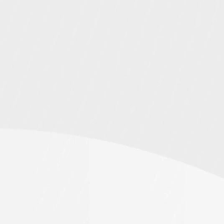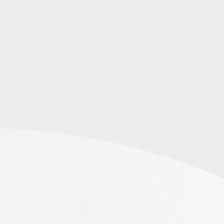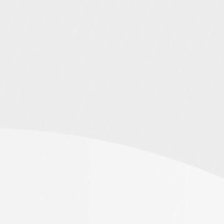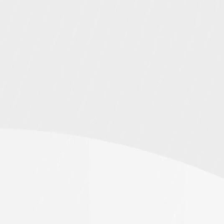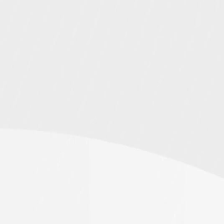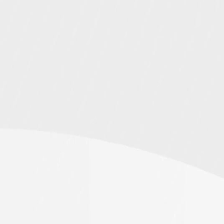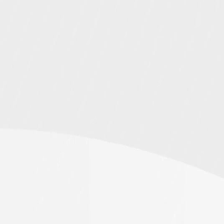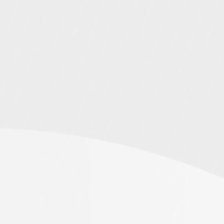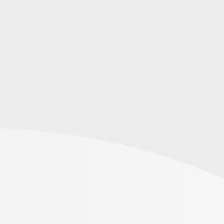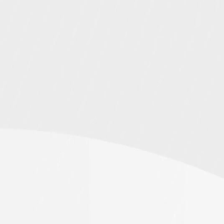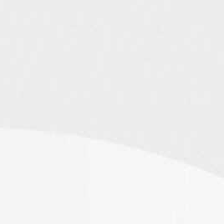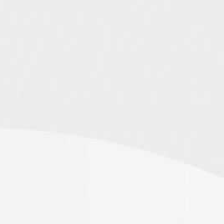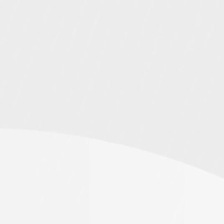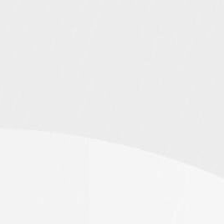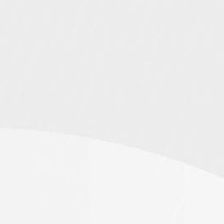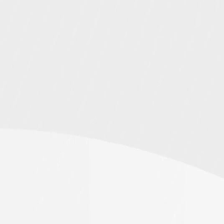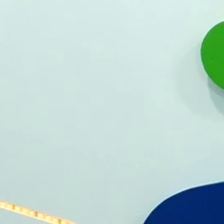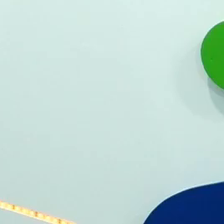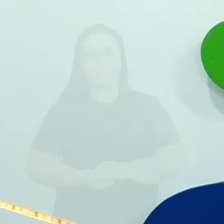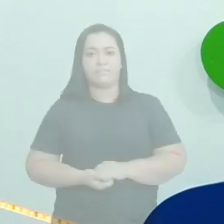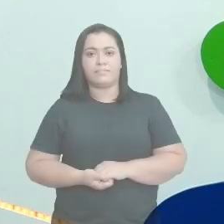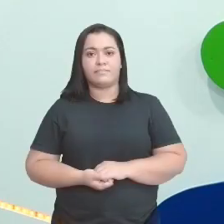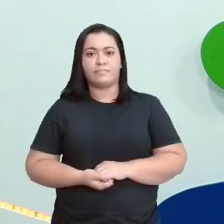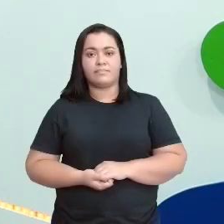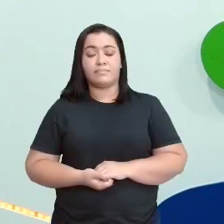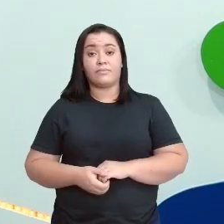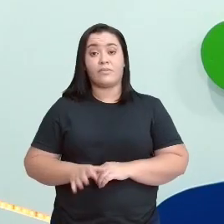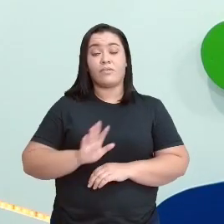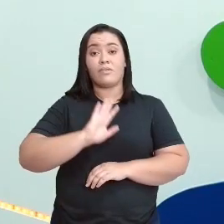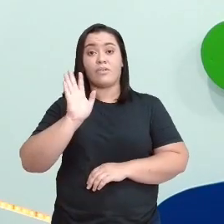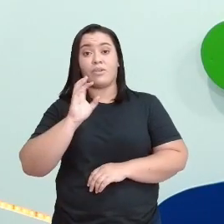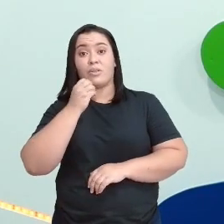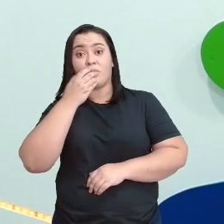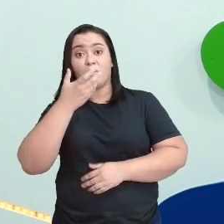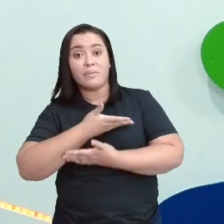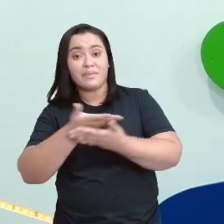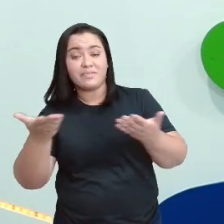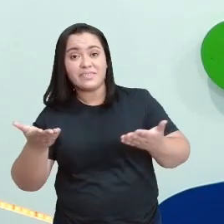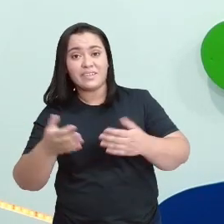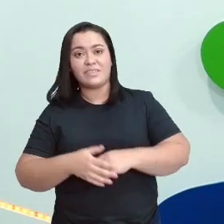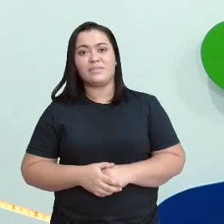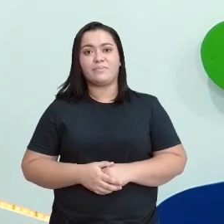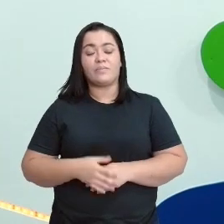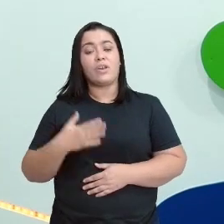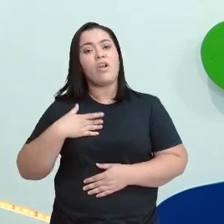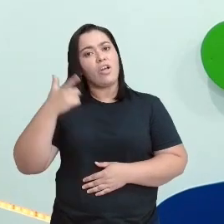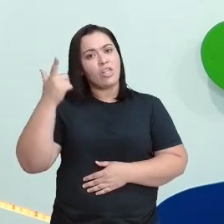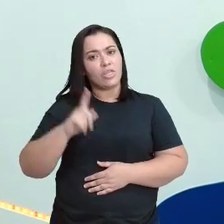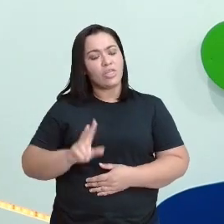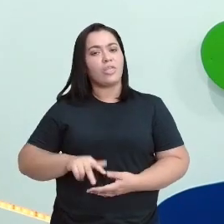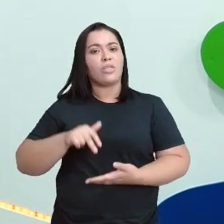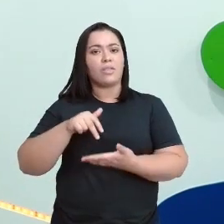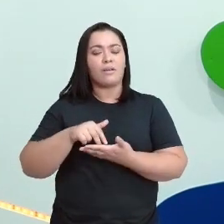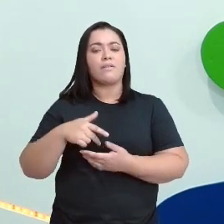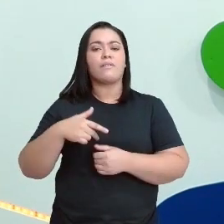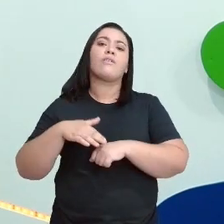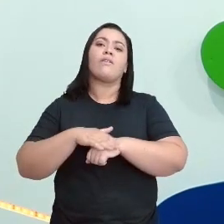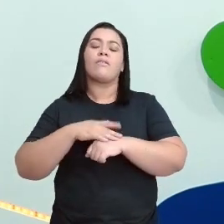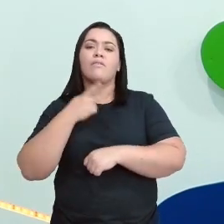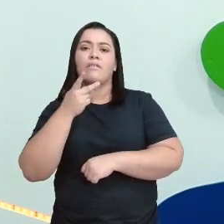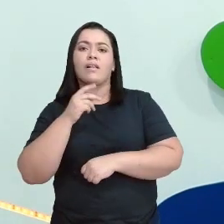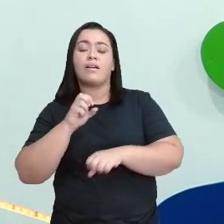Olá, tudo bem com vocês? Estou aqui novamente para falar do